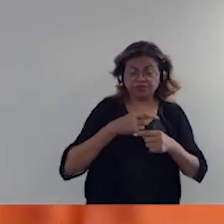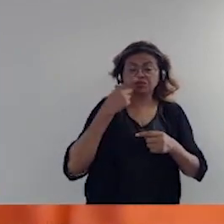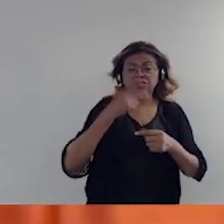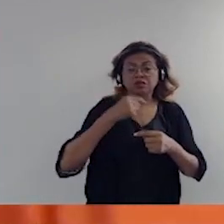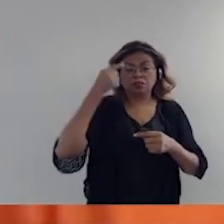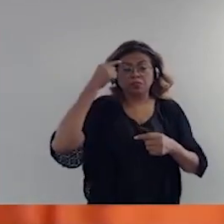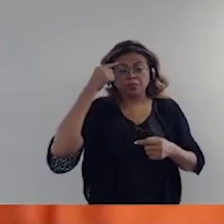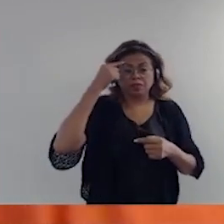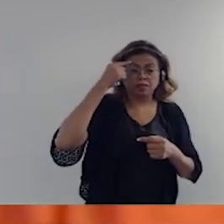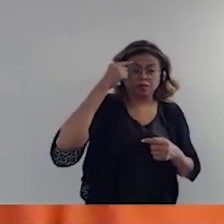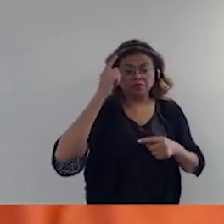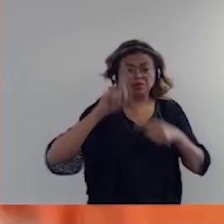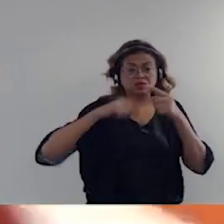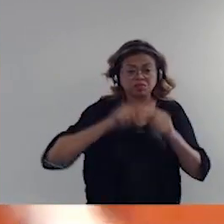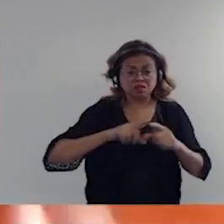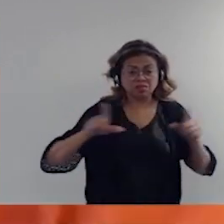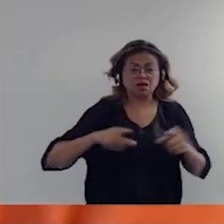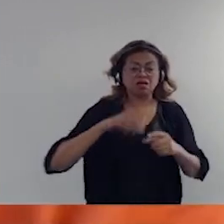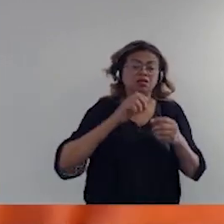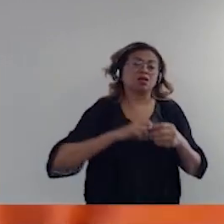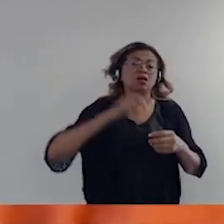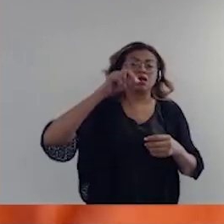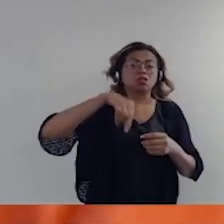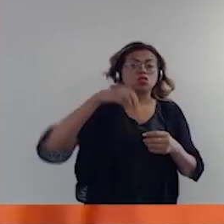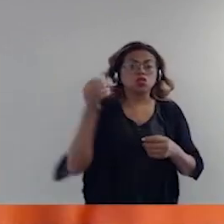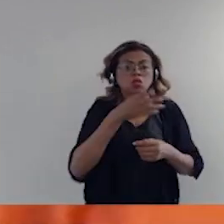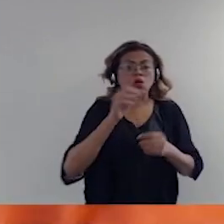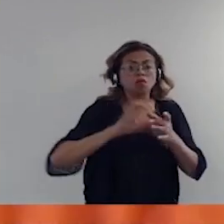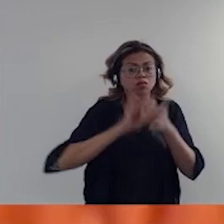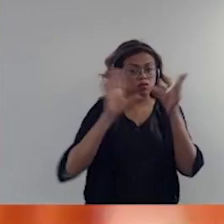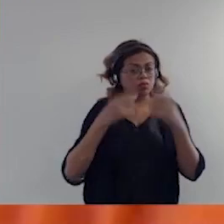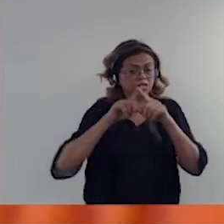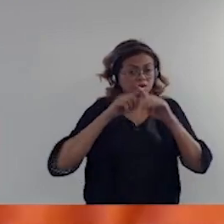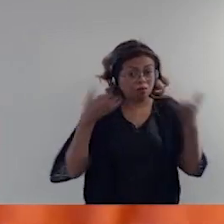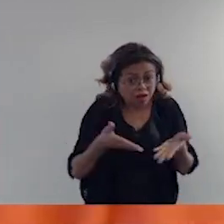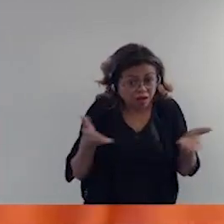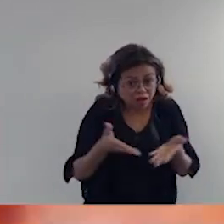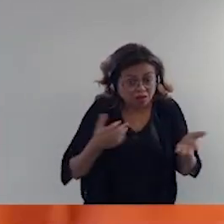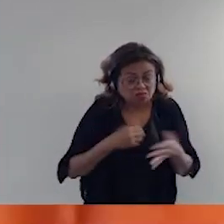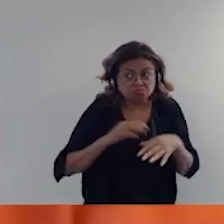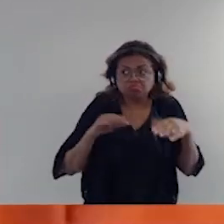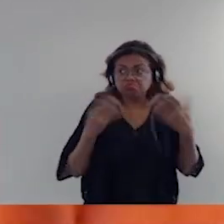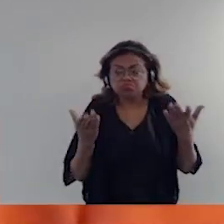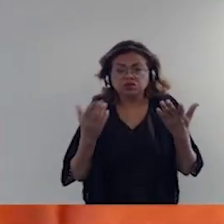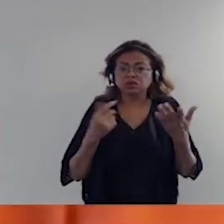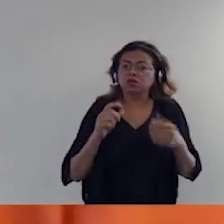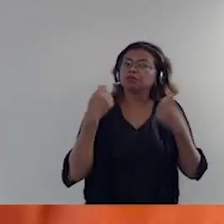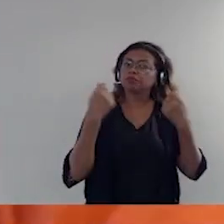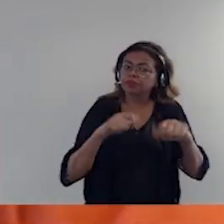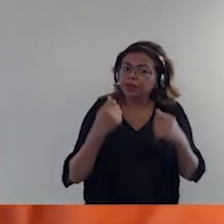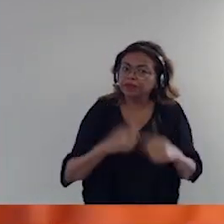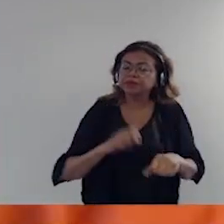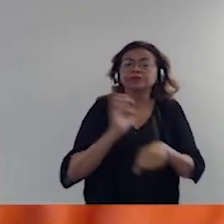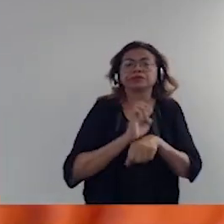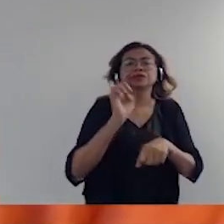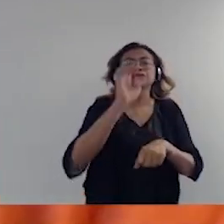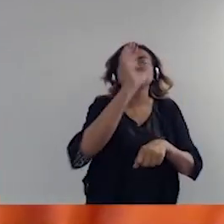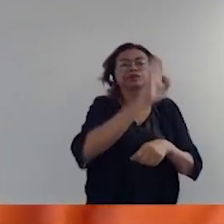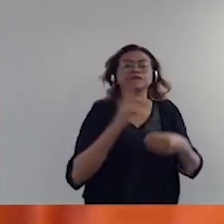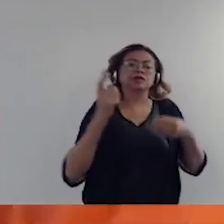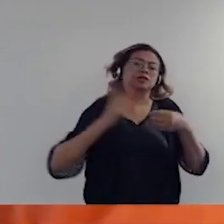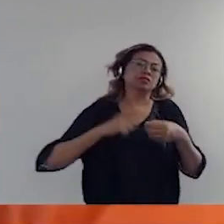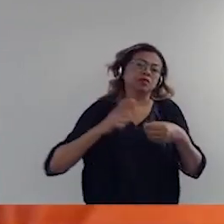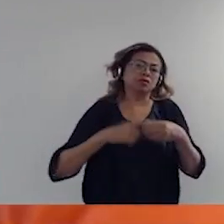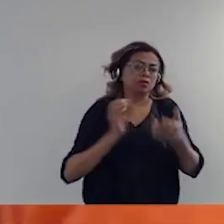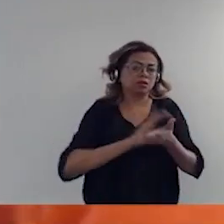mais neoliberal, mais de Estado mínimo, eles não conseguem ver outra saída que não pela linha do